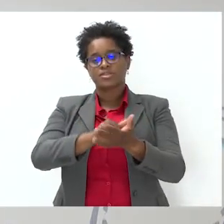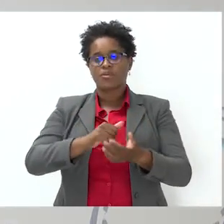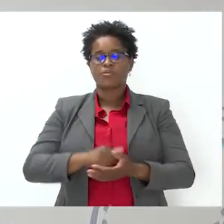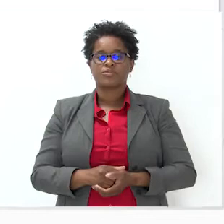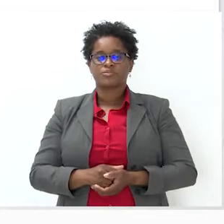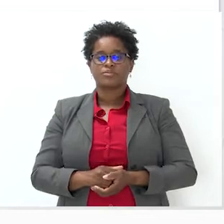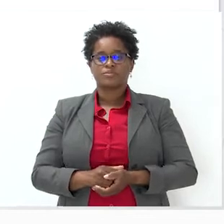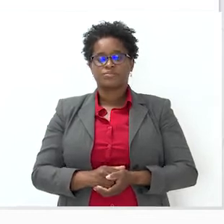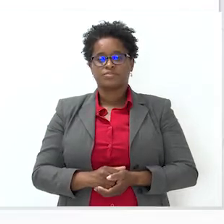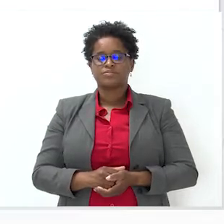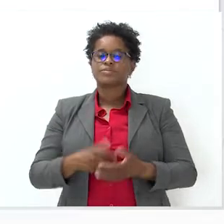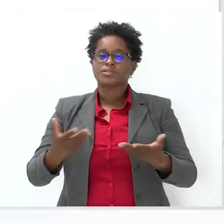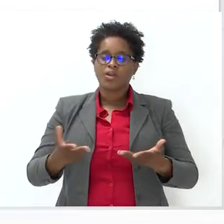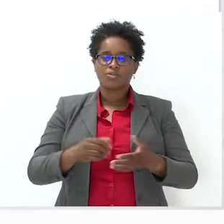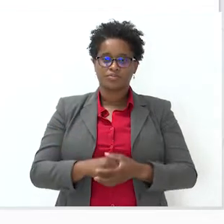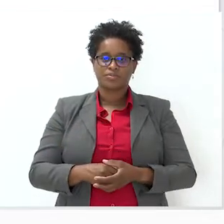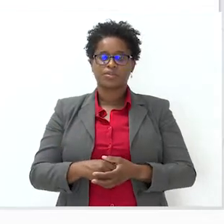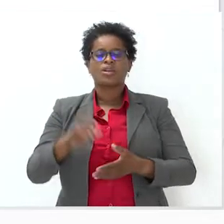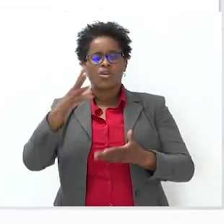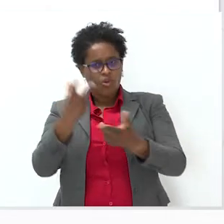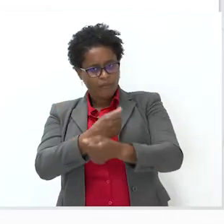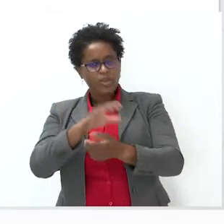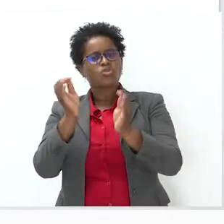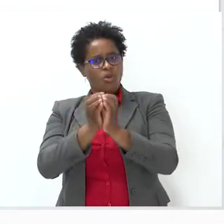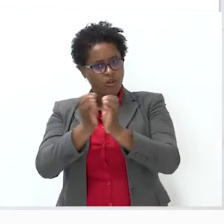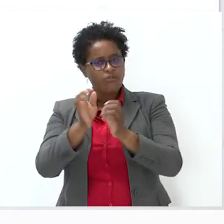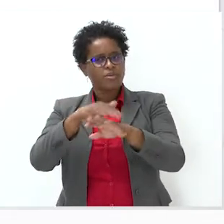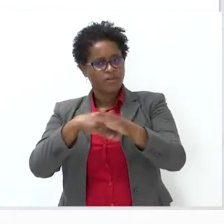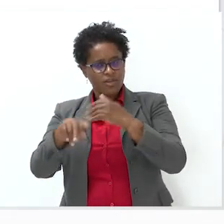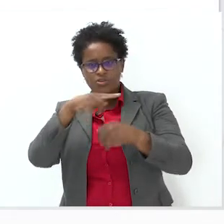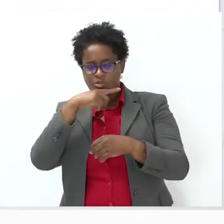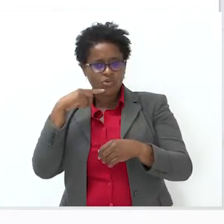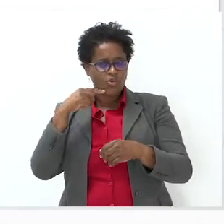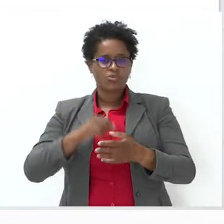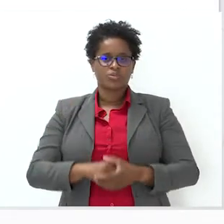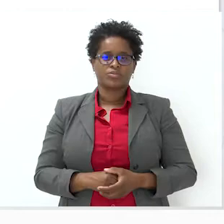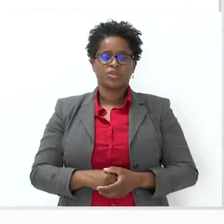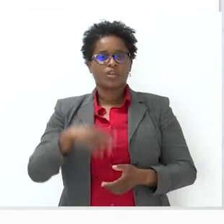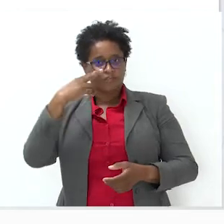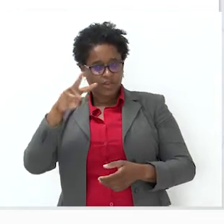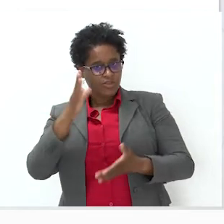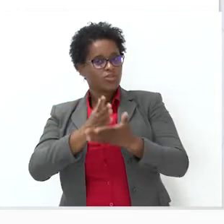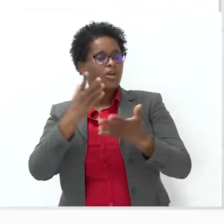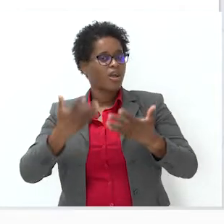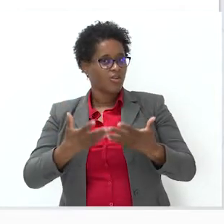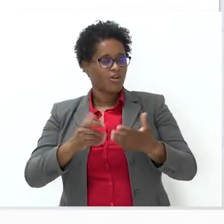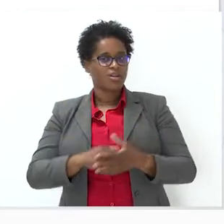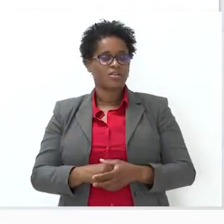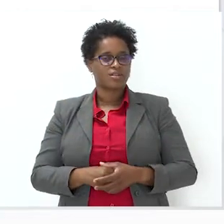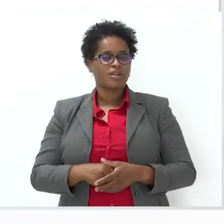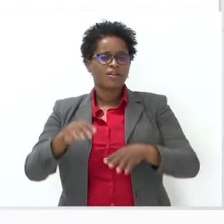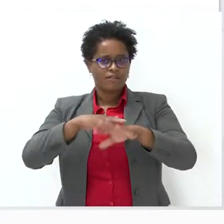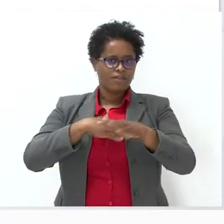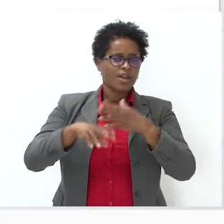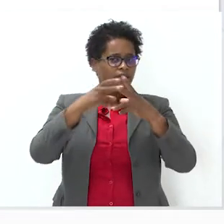correção. Então, compraste os ovos para fazer bolo? Vejam só,